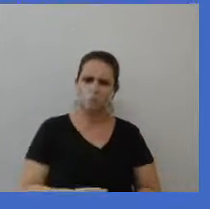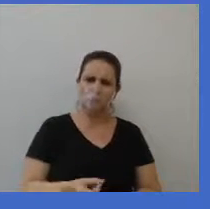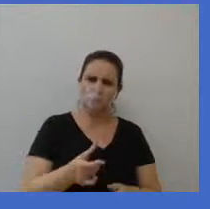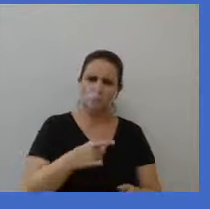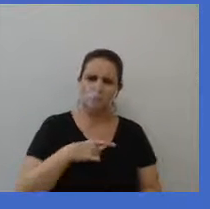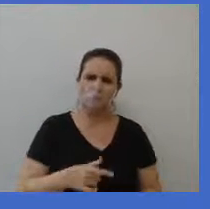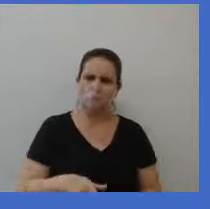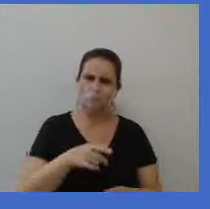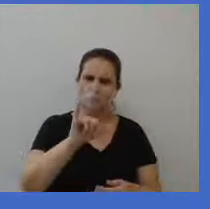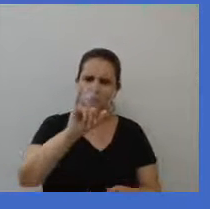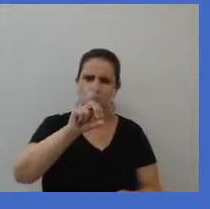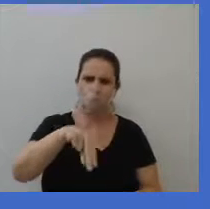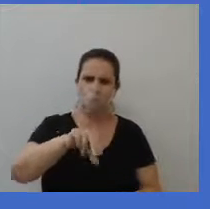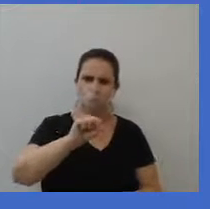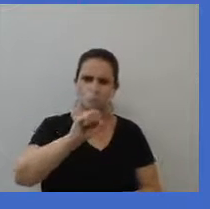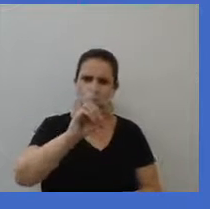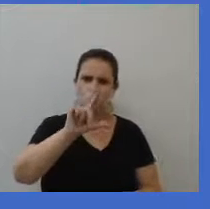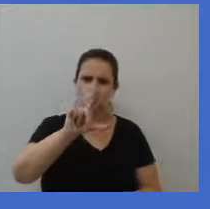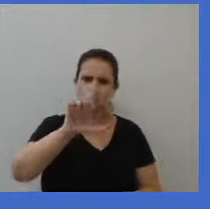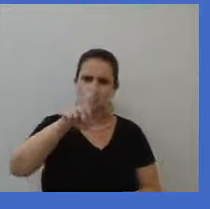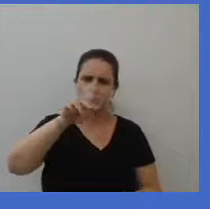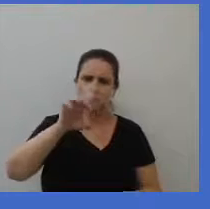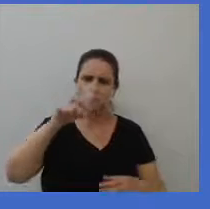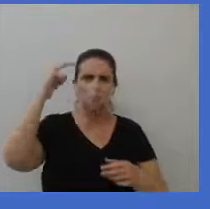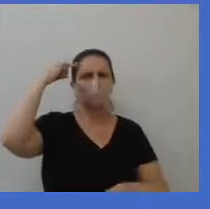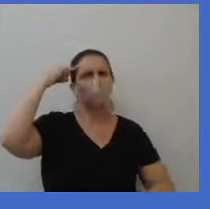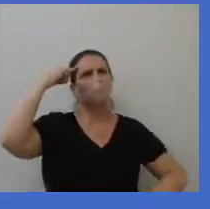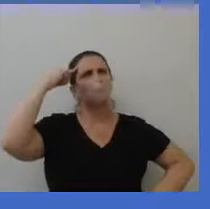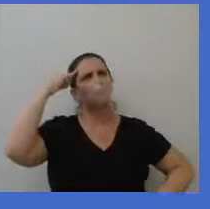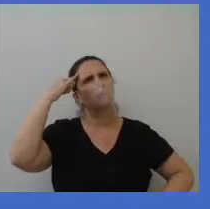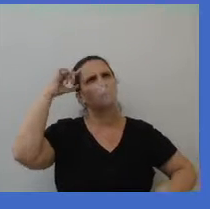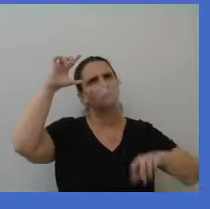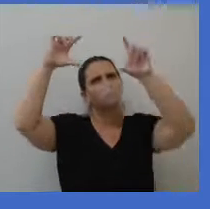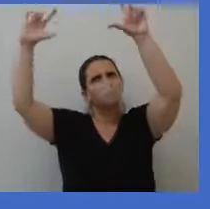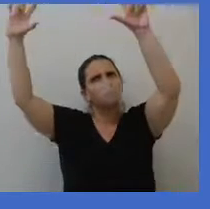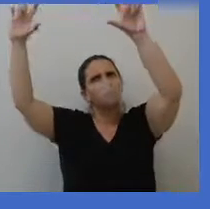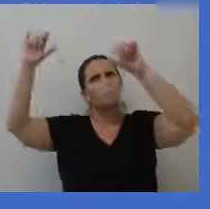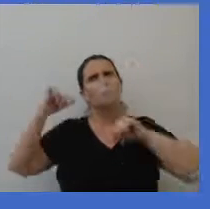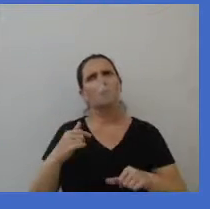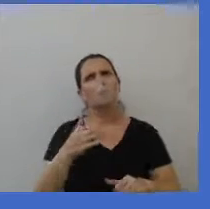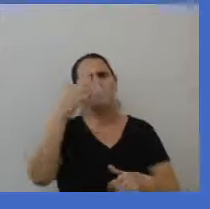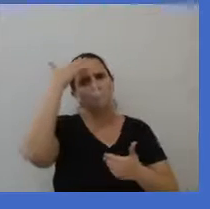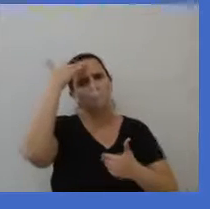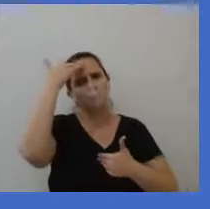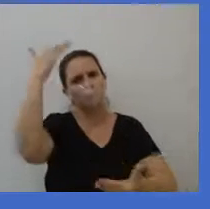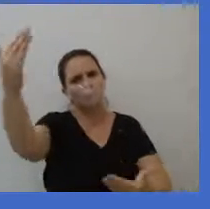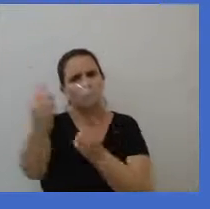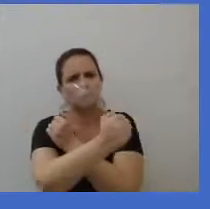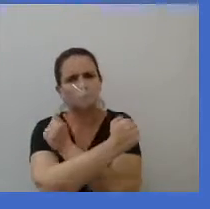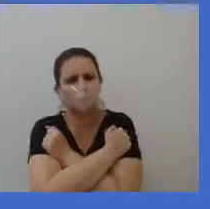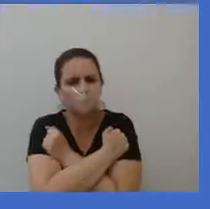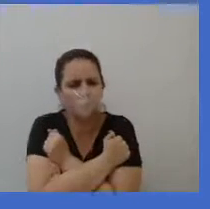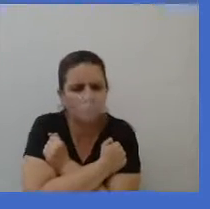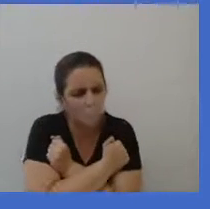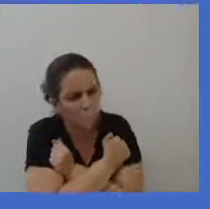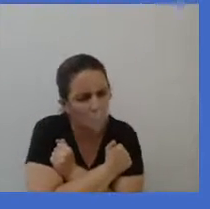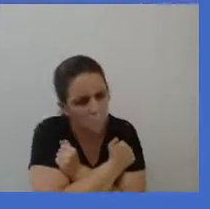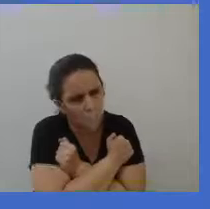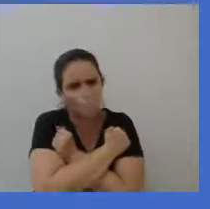merece credibilidade? É óbvio que é um texto que merece bastante credibilidade. É um texto que é útil,